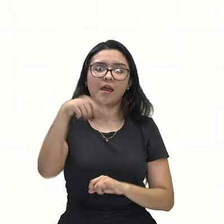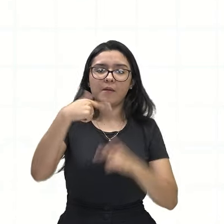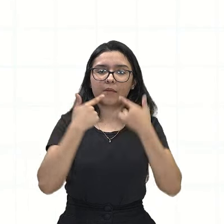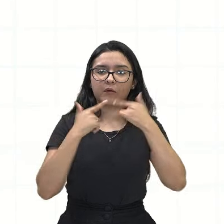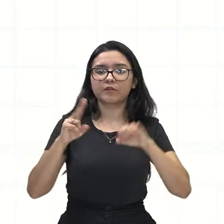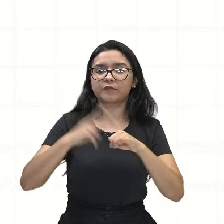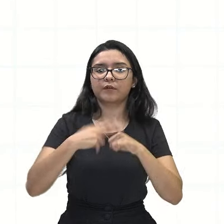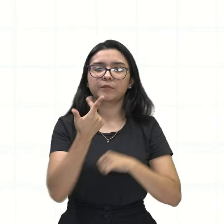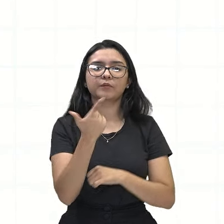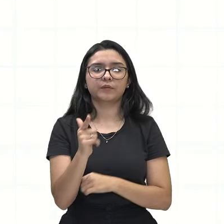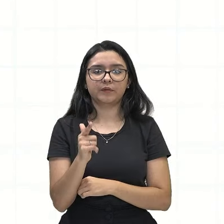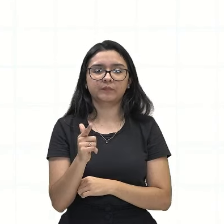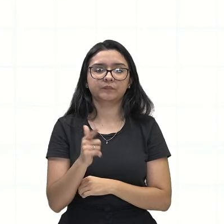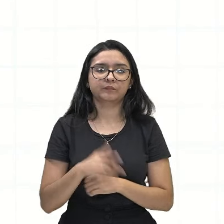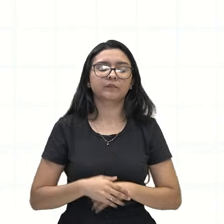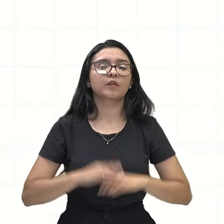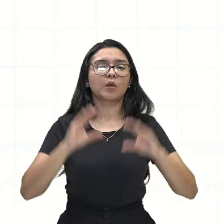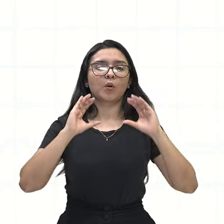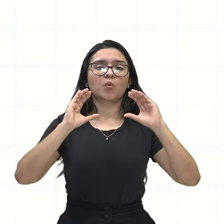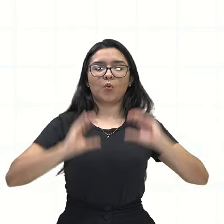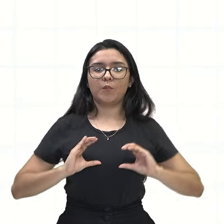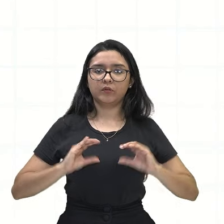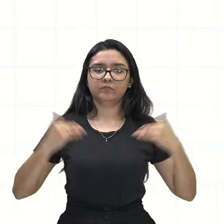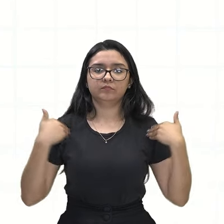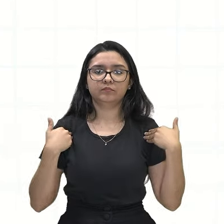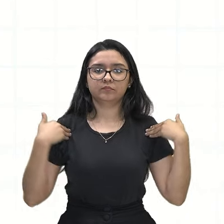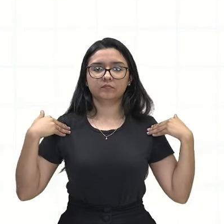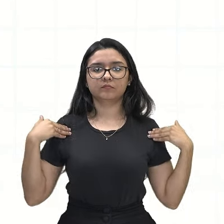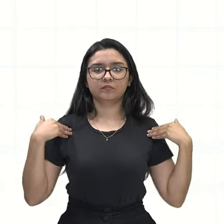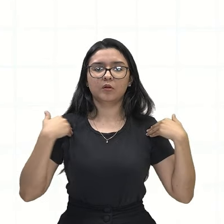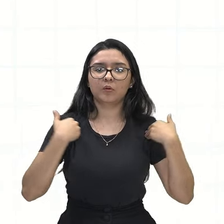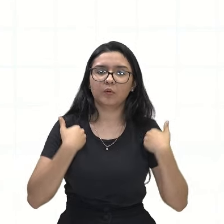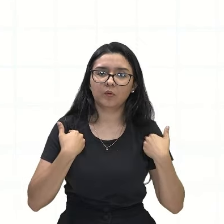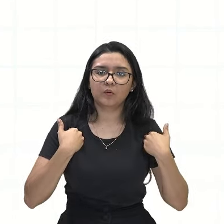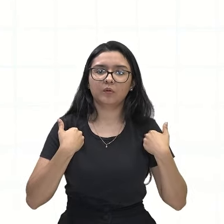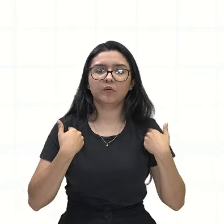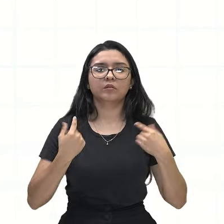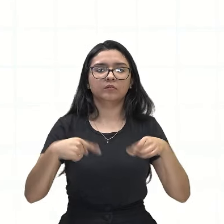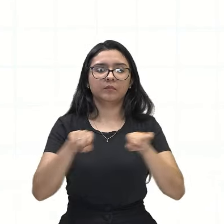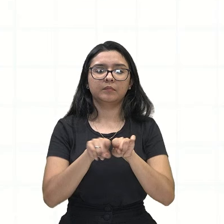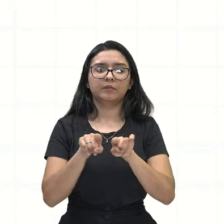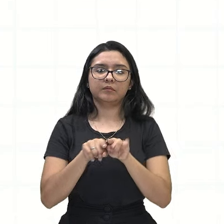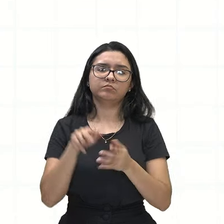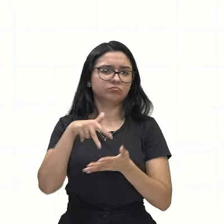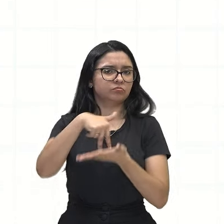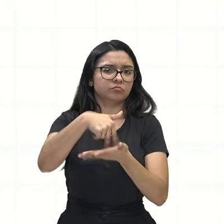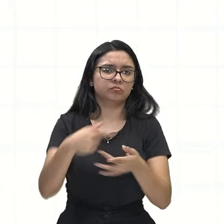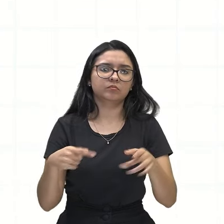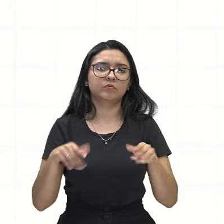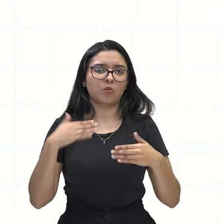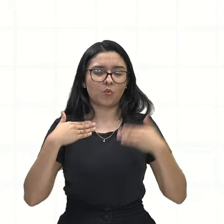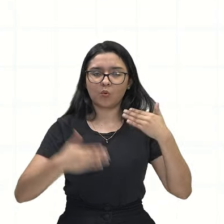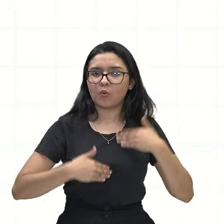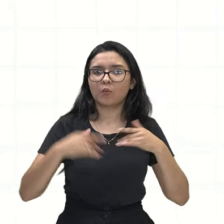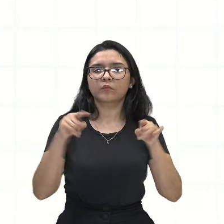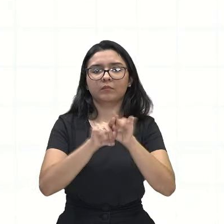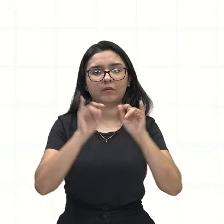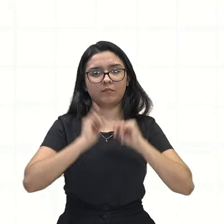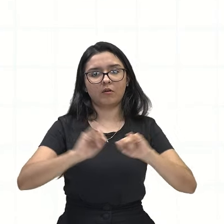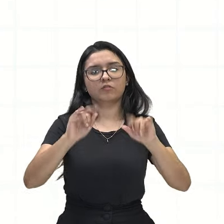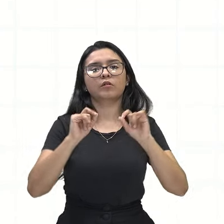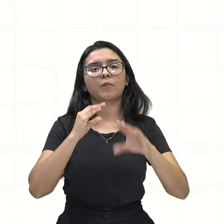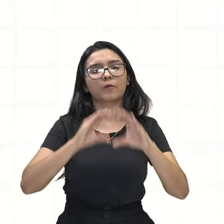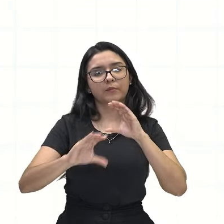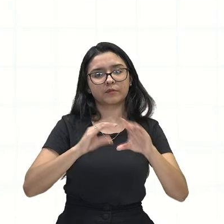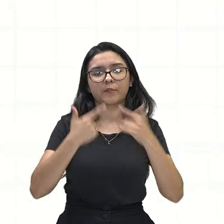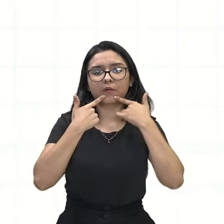não verbais, postura corporal, acabei de falar para você, a postura do nosso corpo também ela vai indicar uma